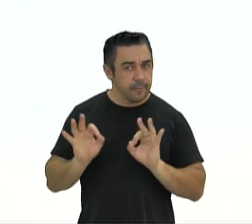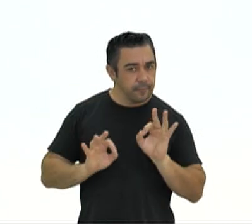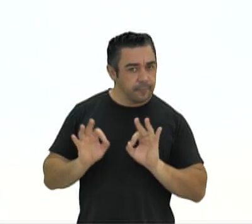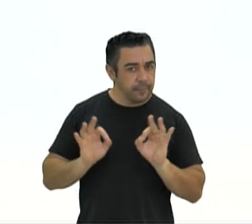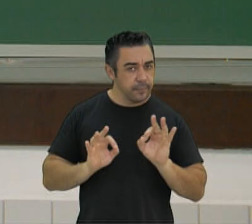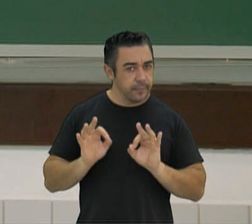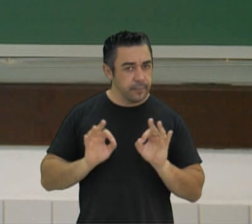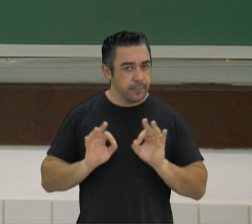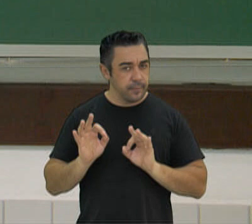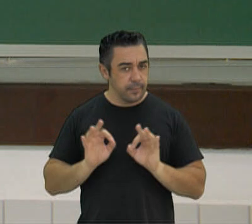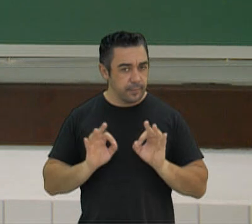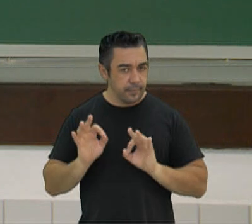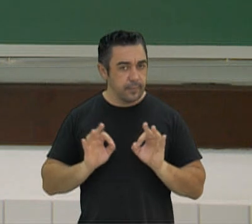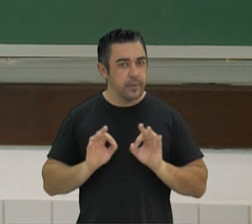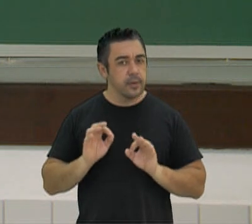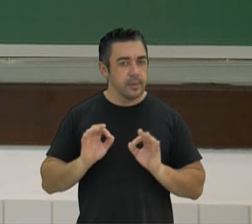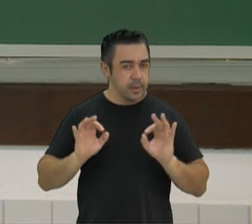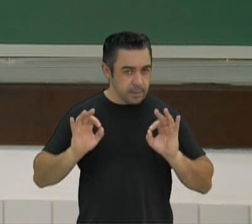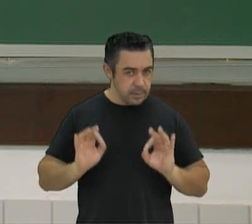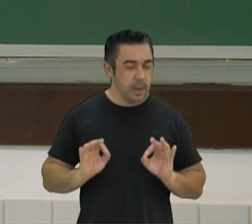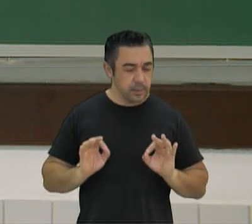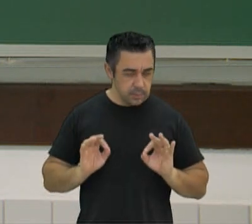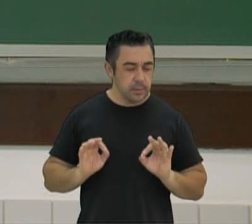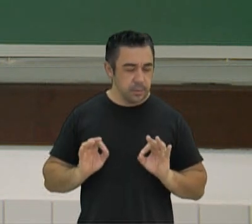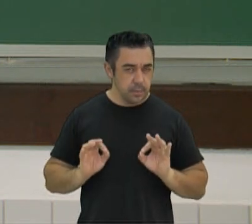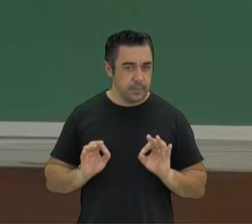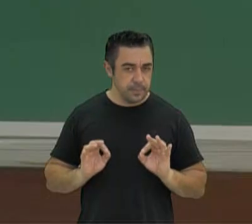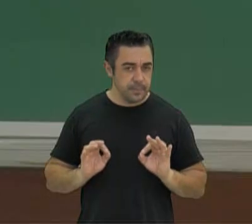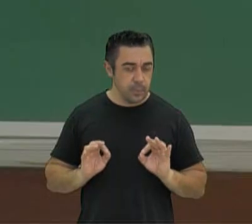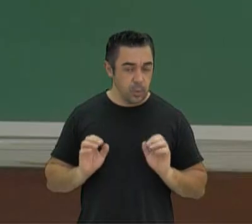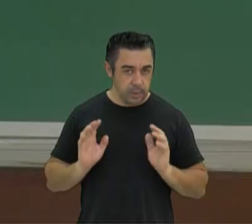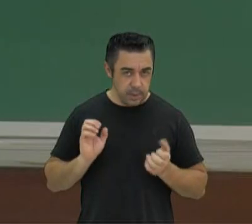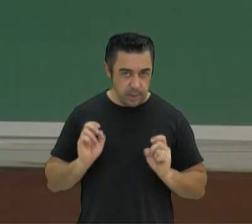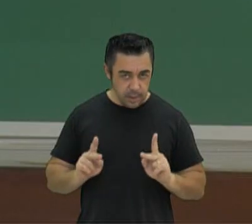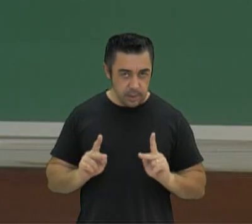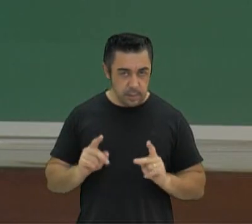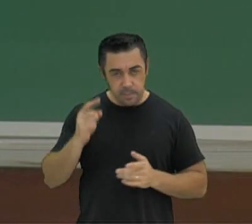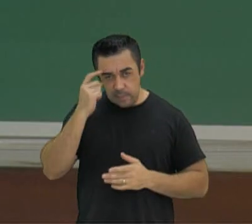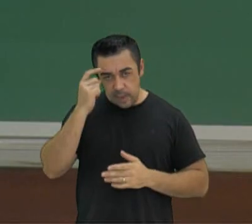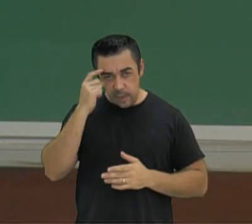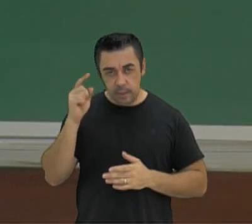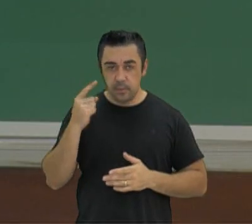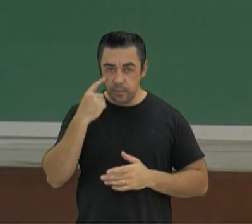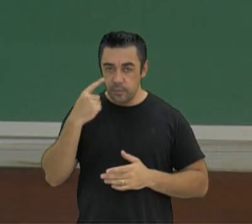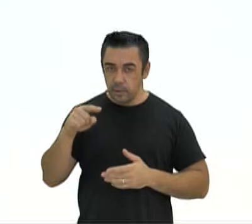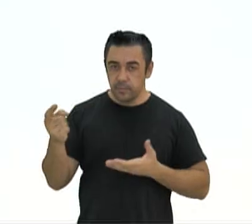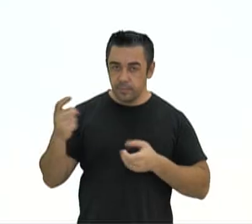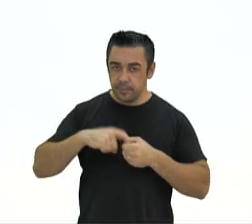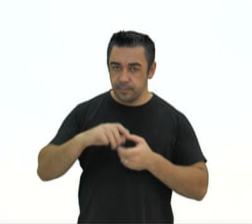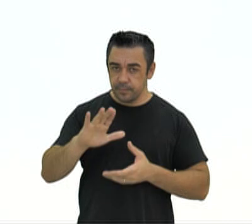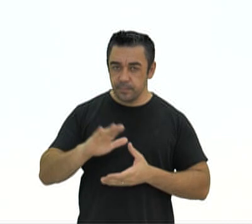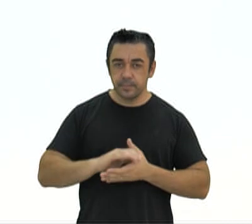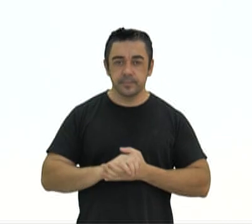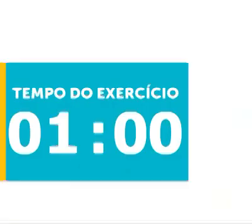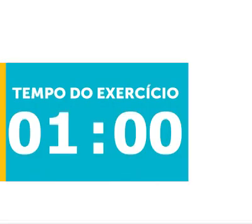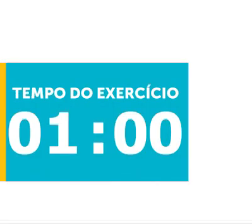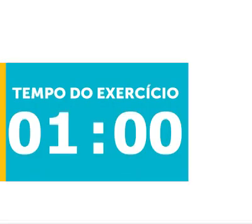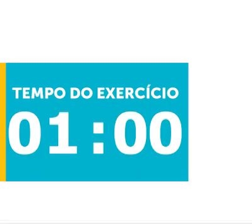na função lá para ficar adequado ao nosso problema aqui. Legal? Pensem aí que nós já voltamos.